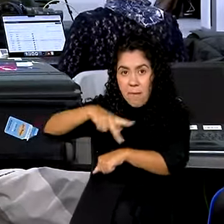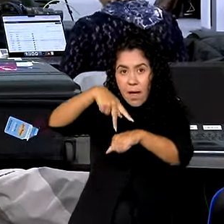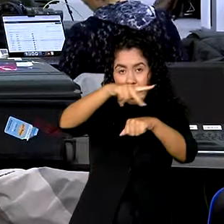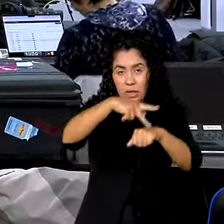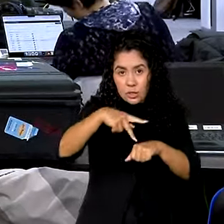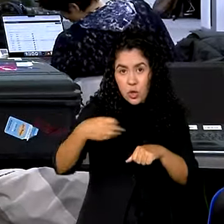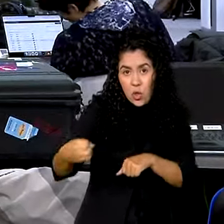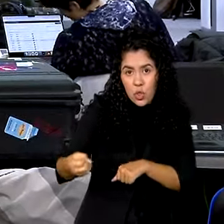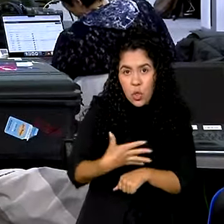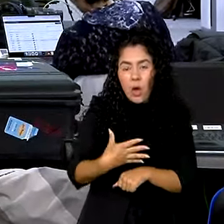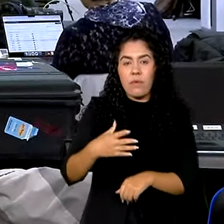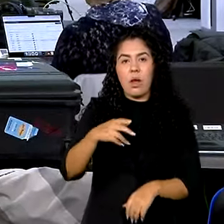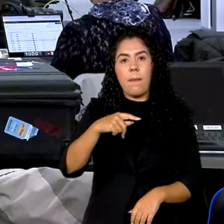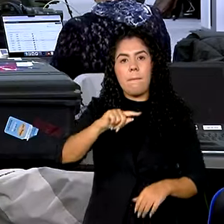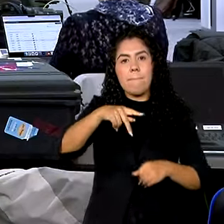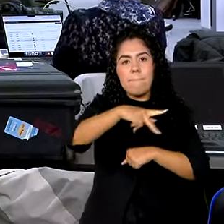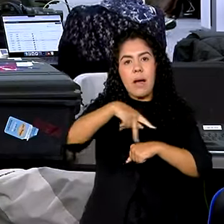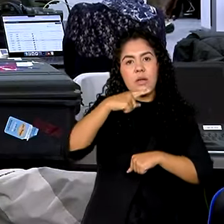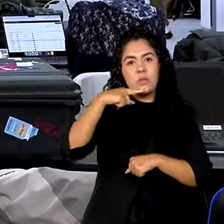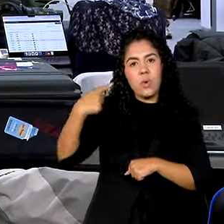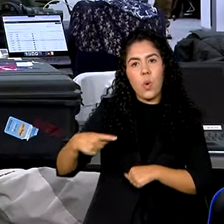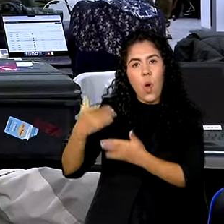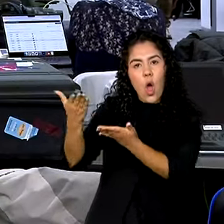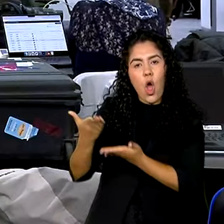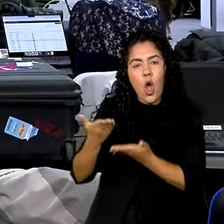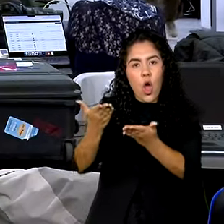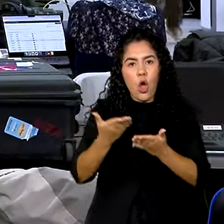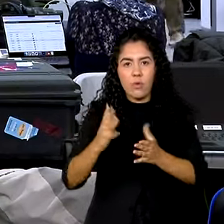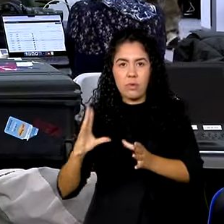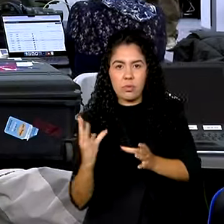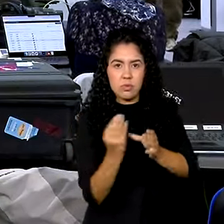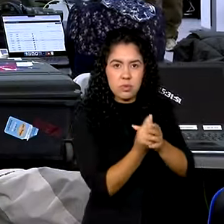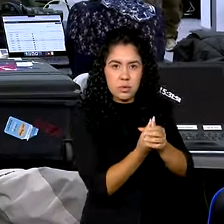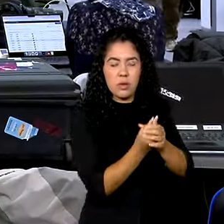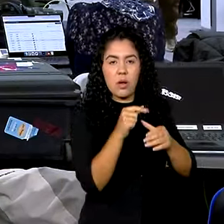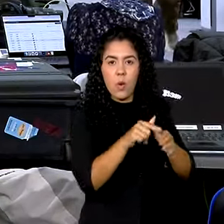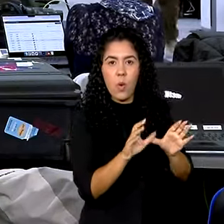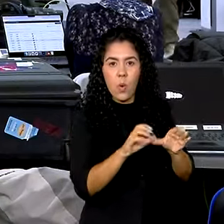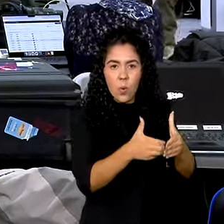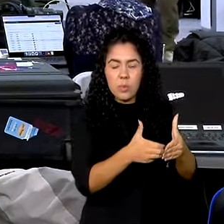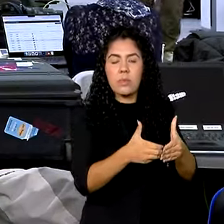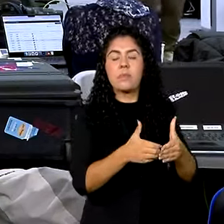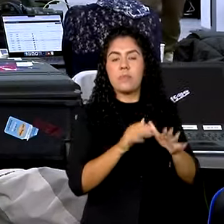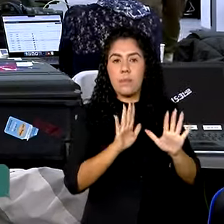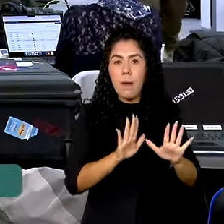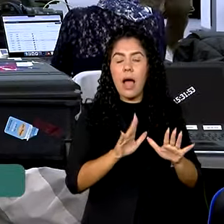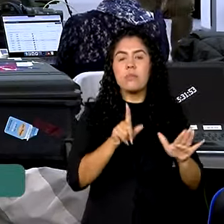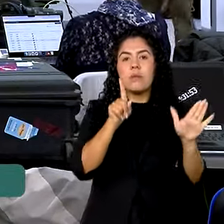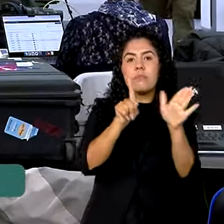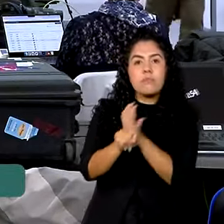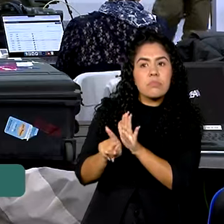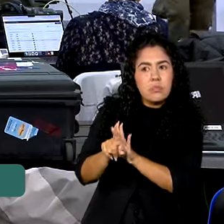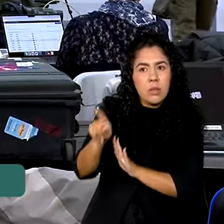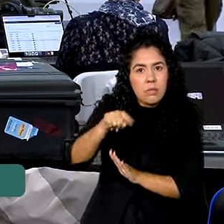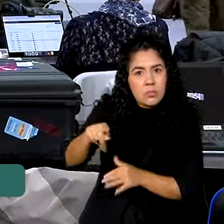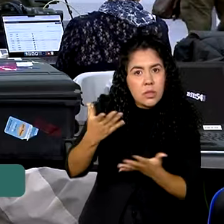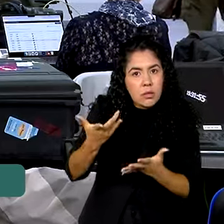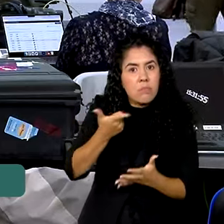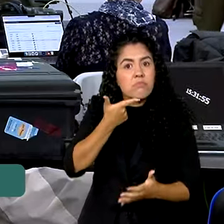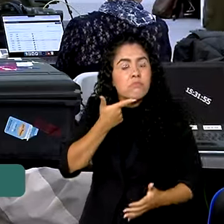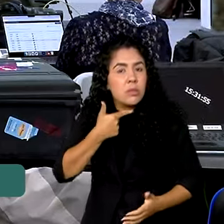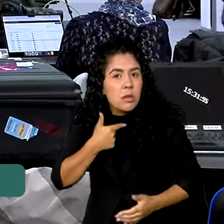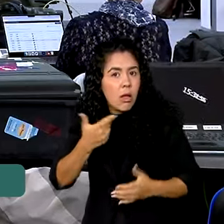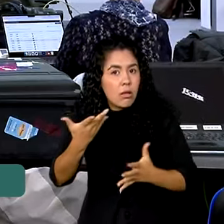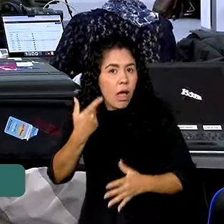pela Rússia que ocupa a presidência rotativa do grupo este ano eles serão consultados sobre o desejo de fazerem parte do